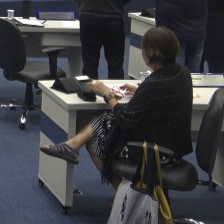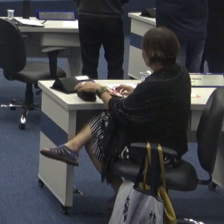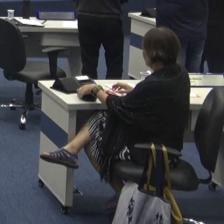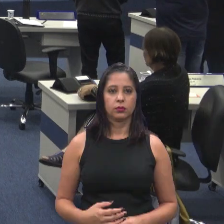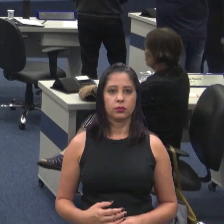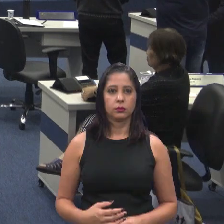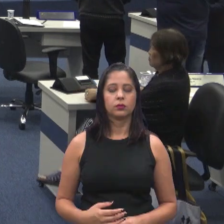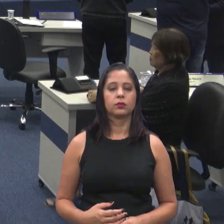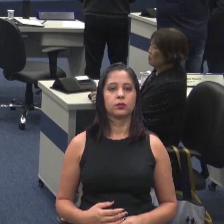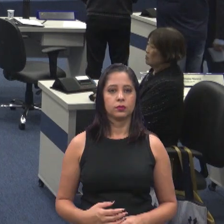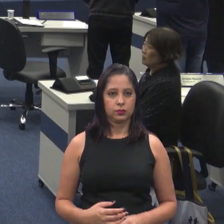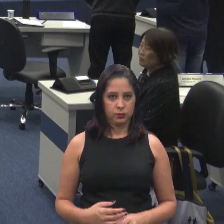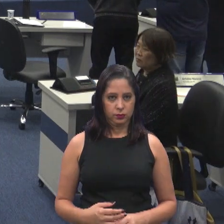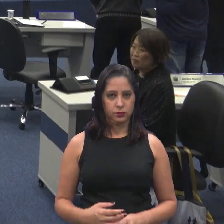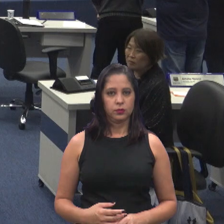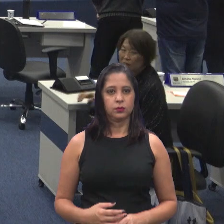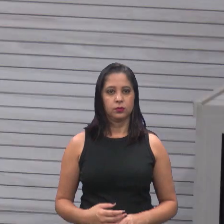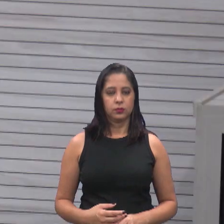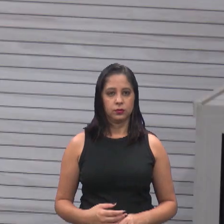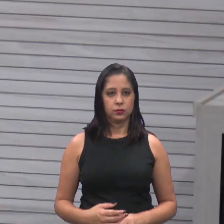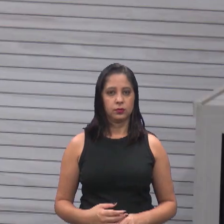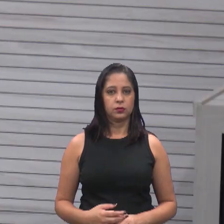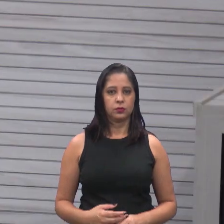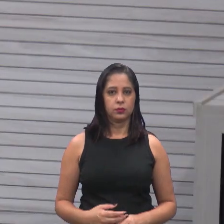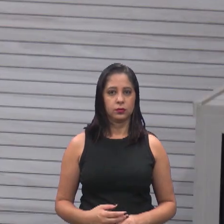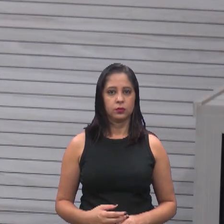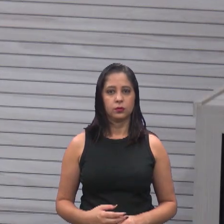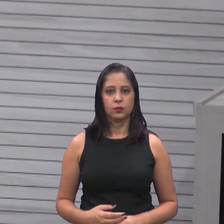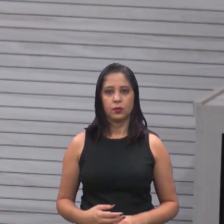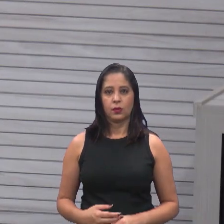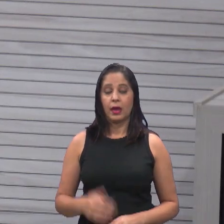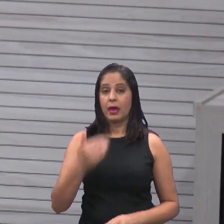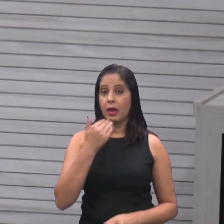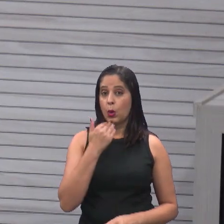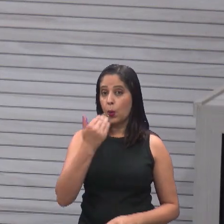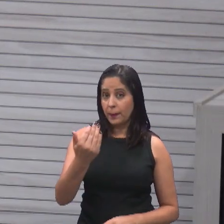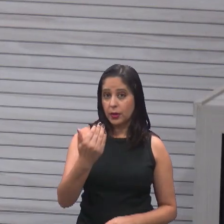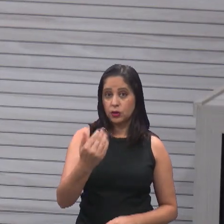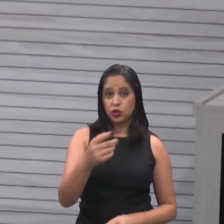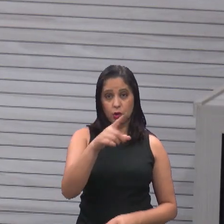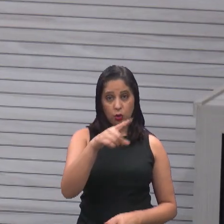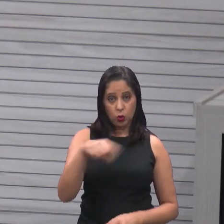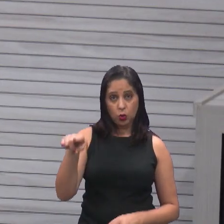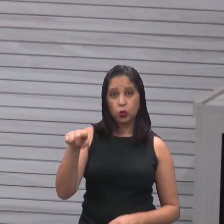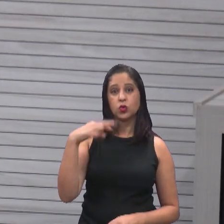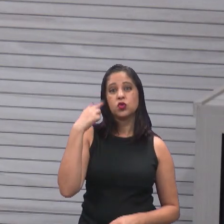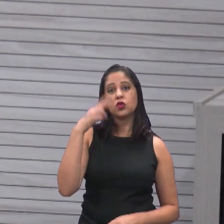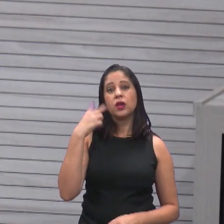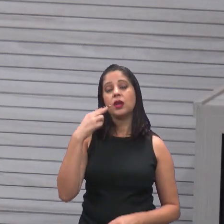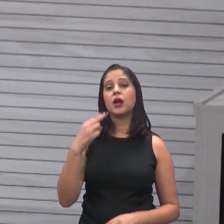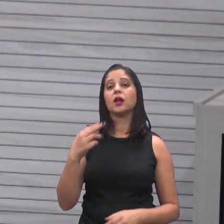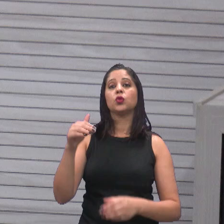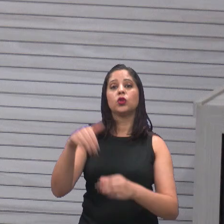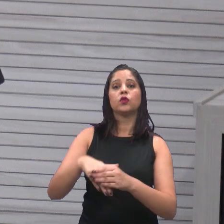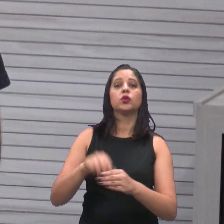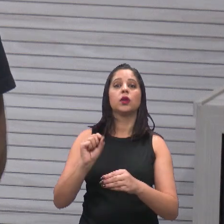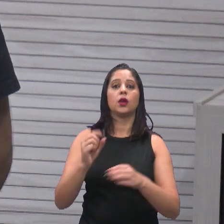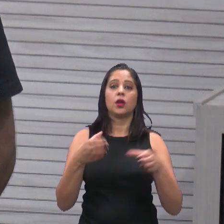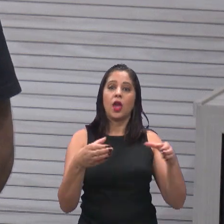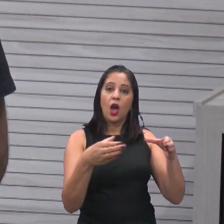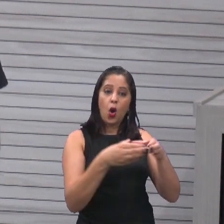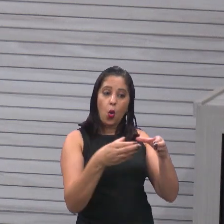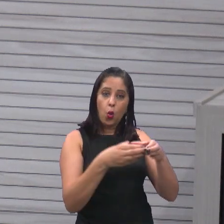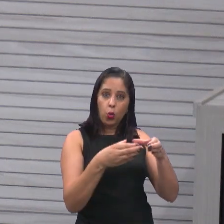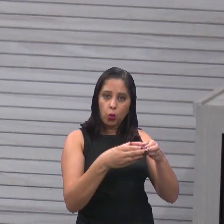Senhor presidente, eu gostaria de submeter à aprovação do plenário a composição da Frente Parlamentar da